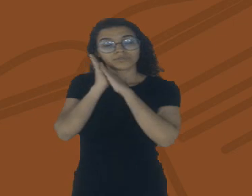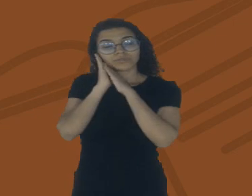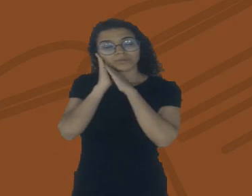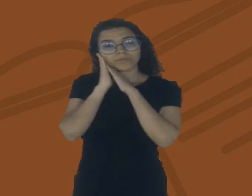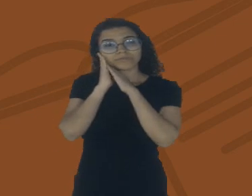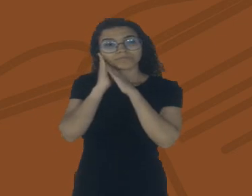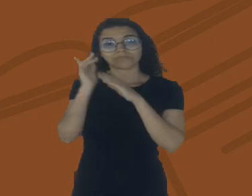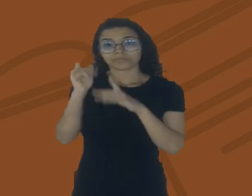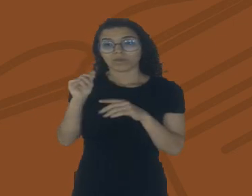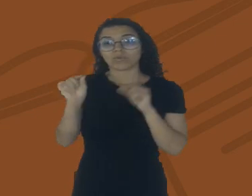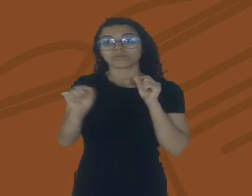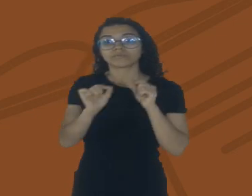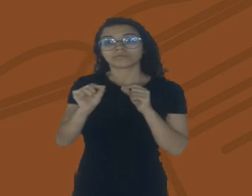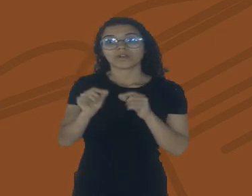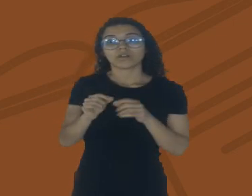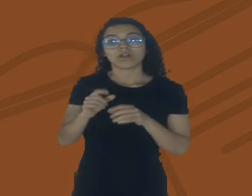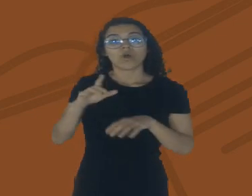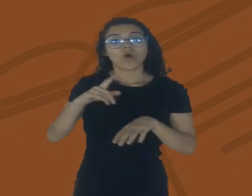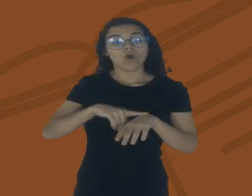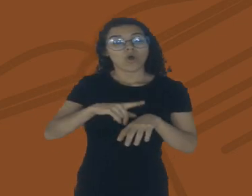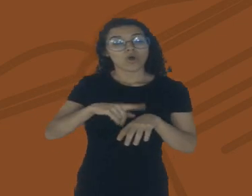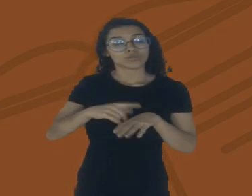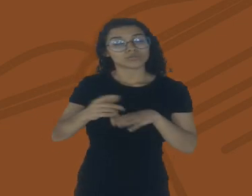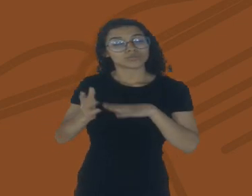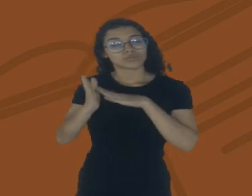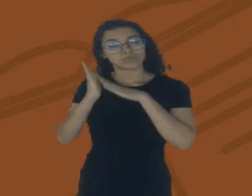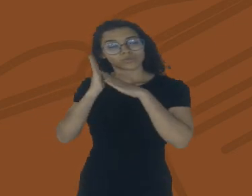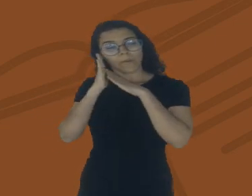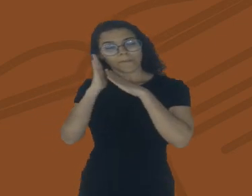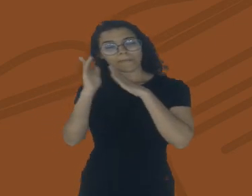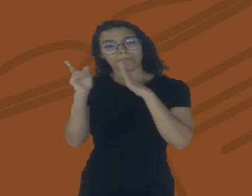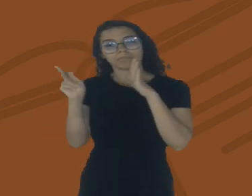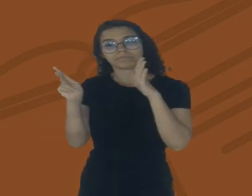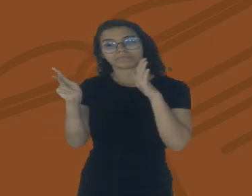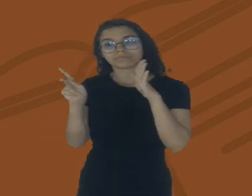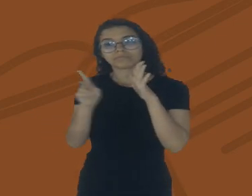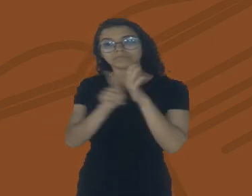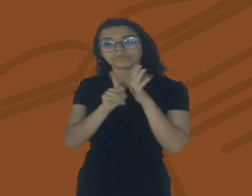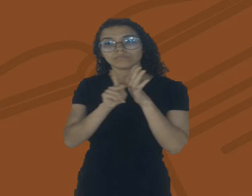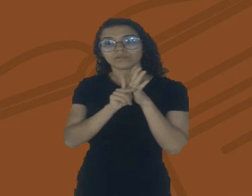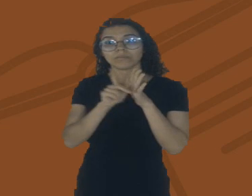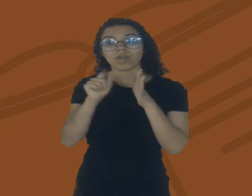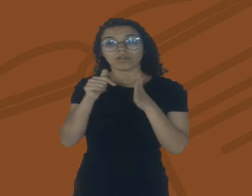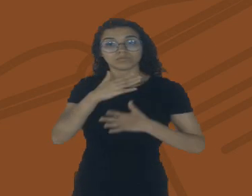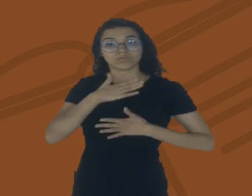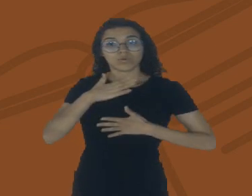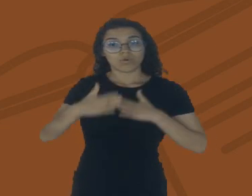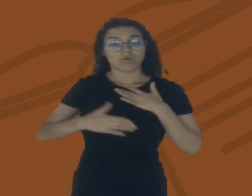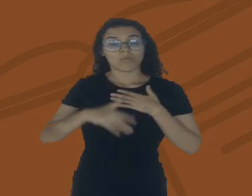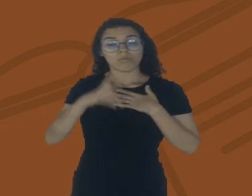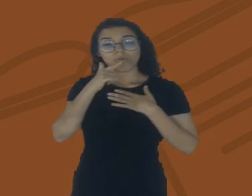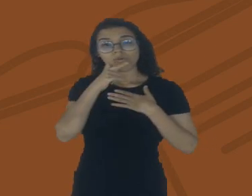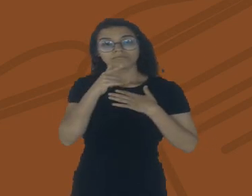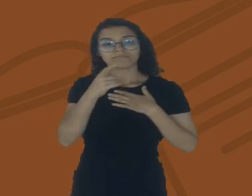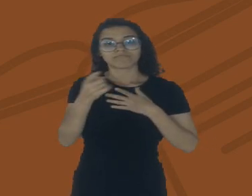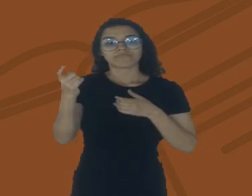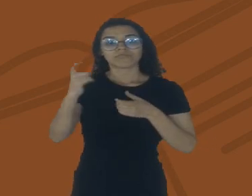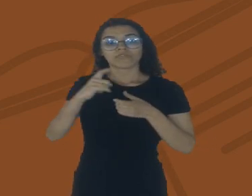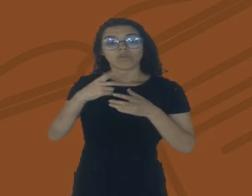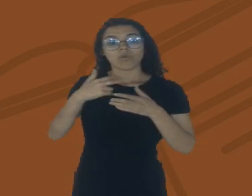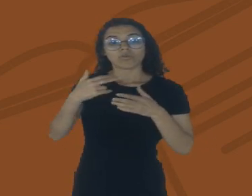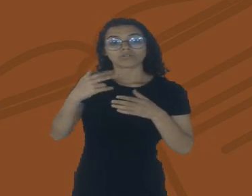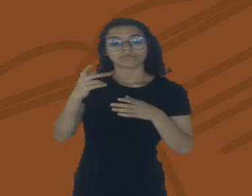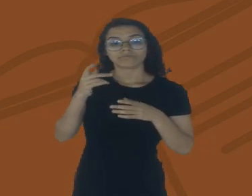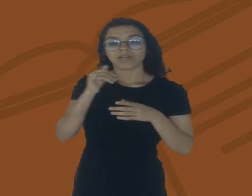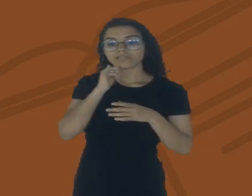durante o sono que o organismo exerce as principais funções restauradoras do corpo, como o reparo dos tecidos,